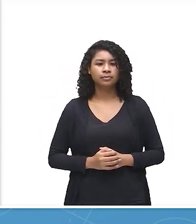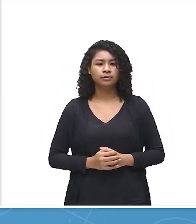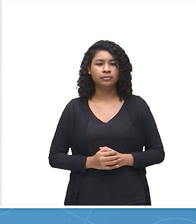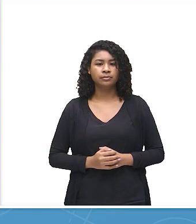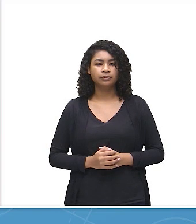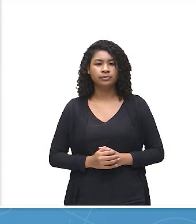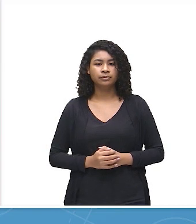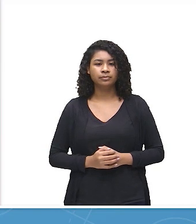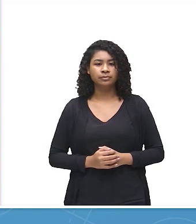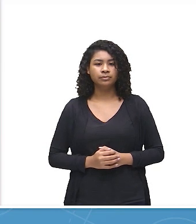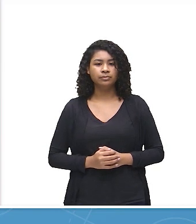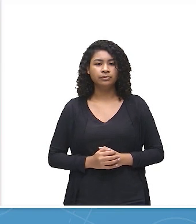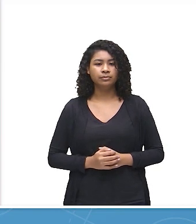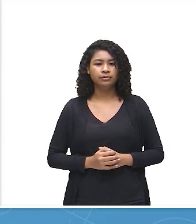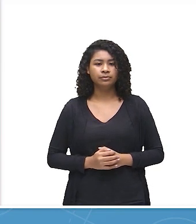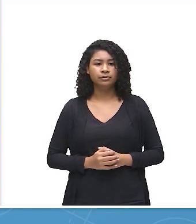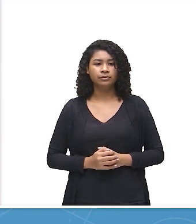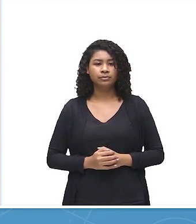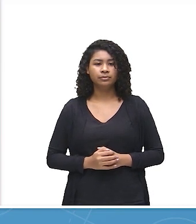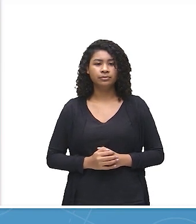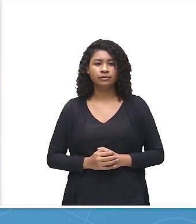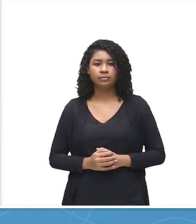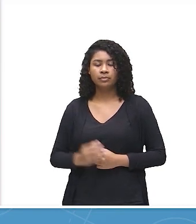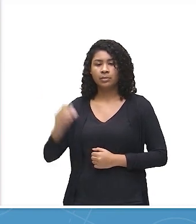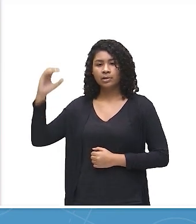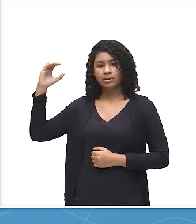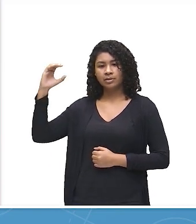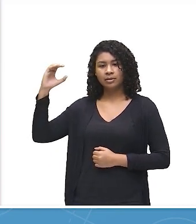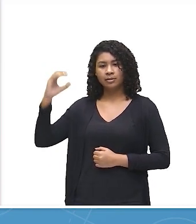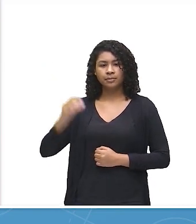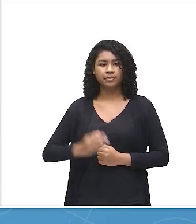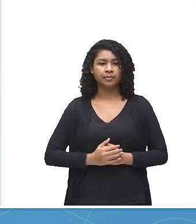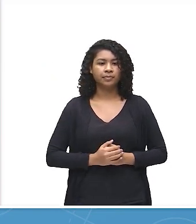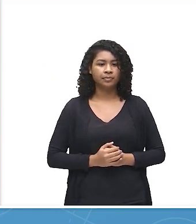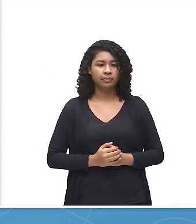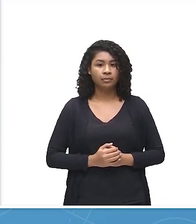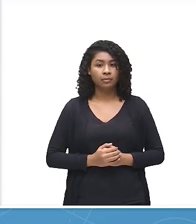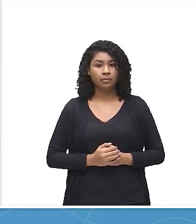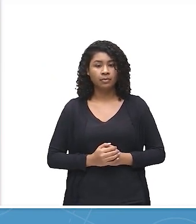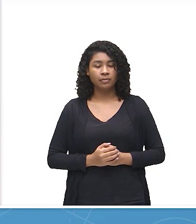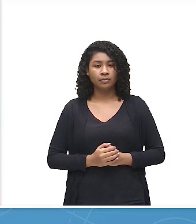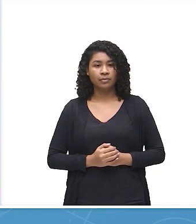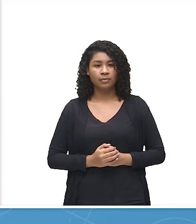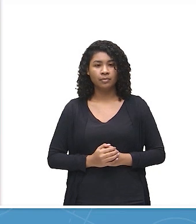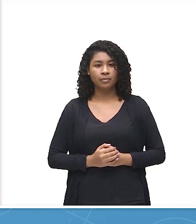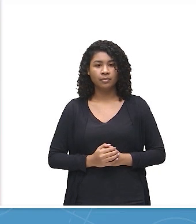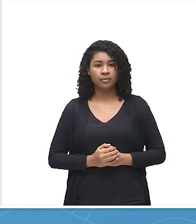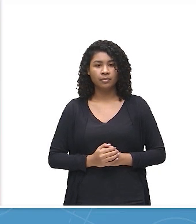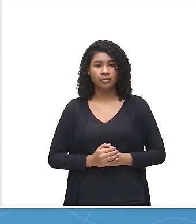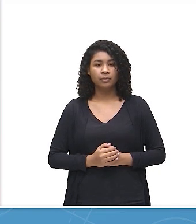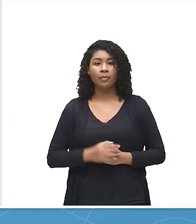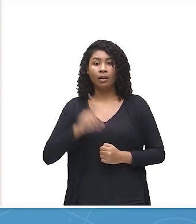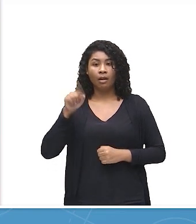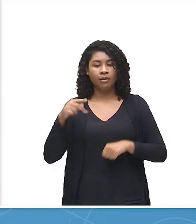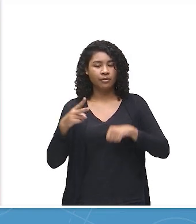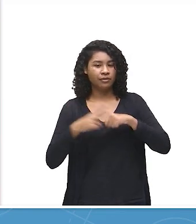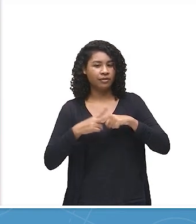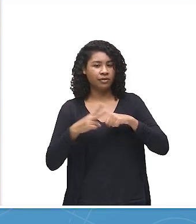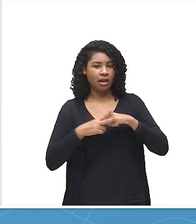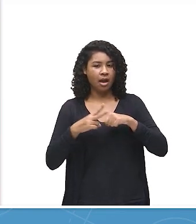Go to school, gente. Inclusive, esta palavra é bem conhecida. School quer dizer escola. Então, go to